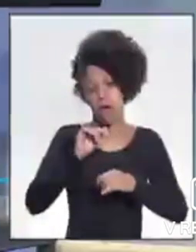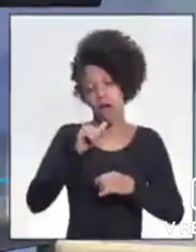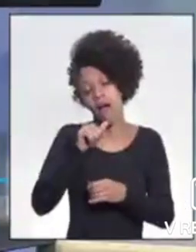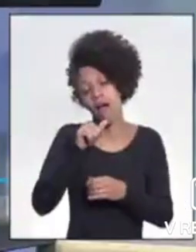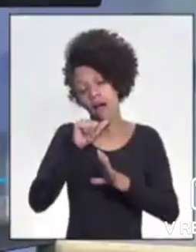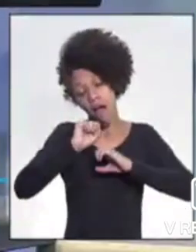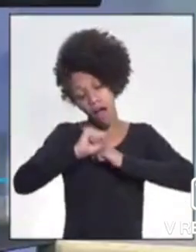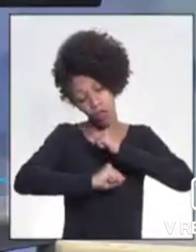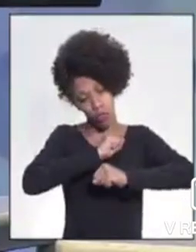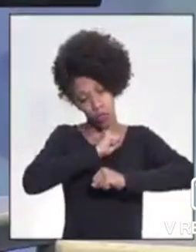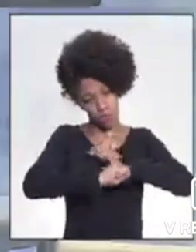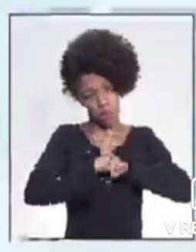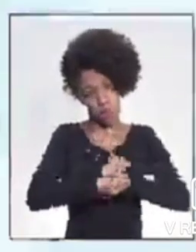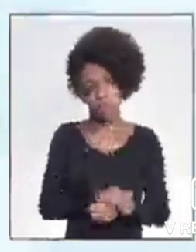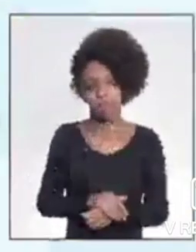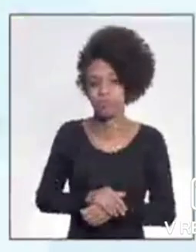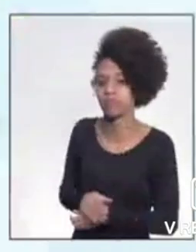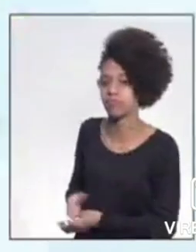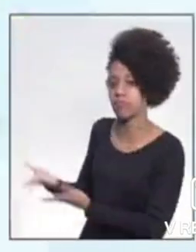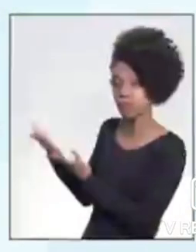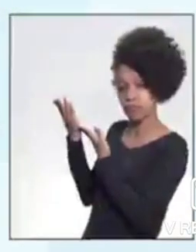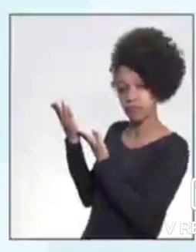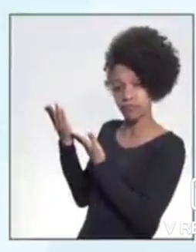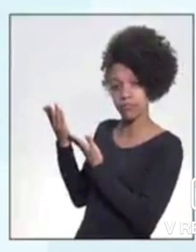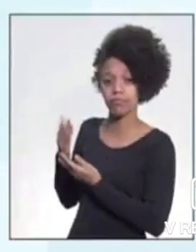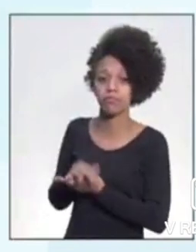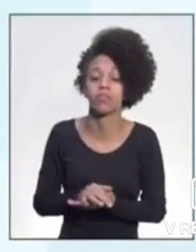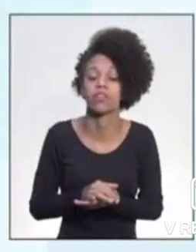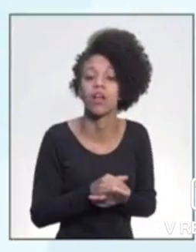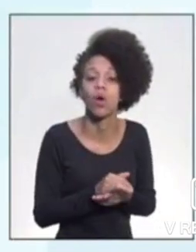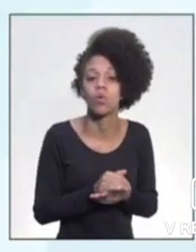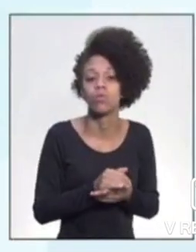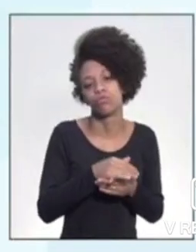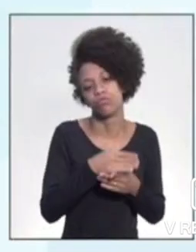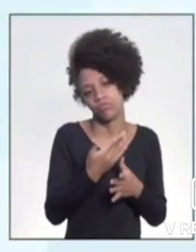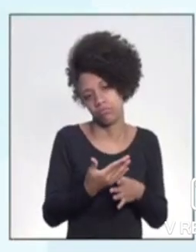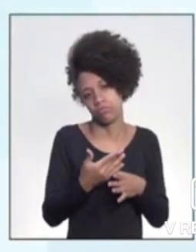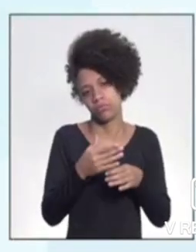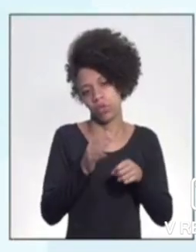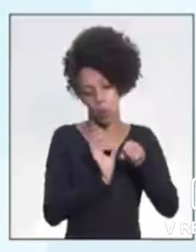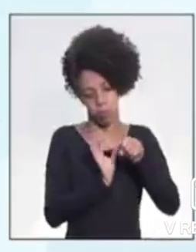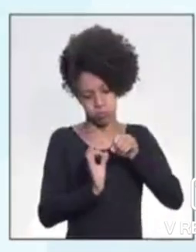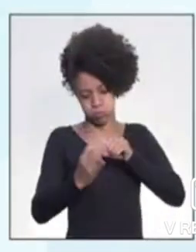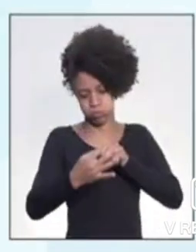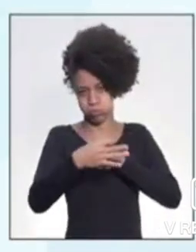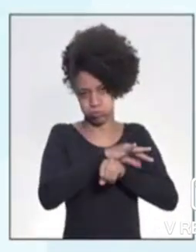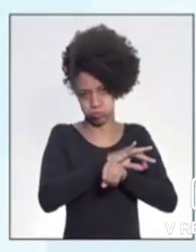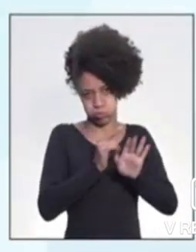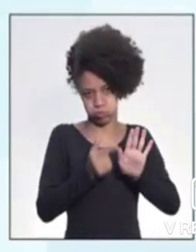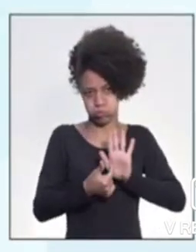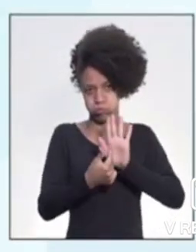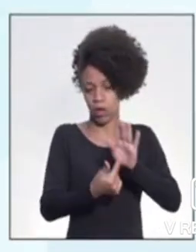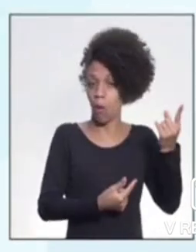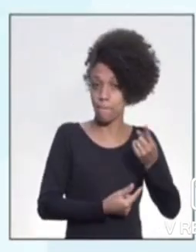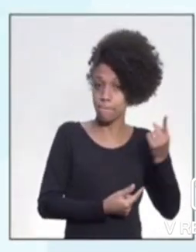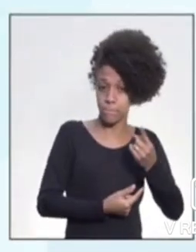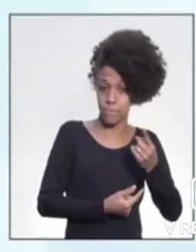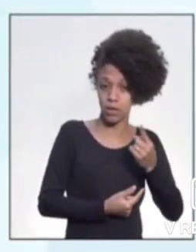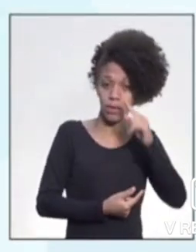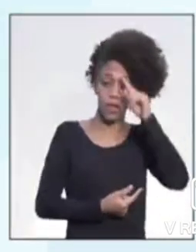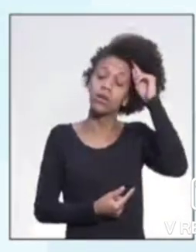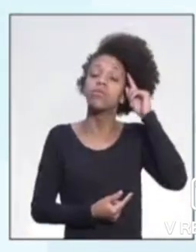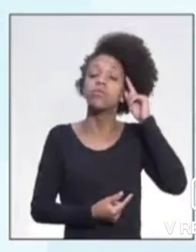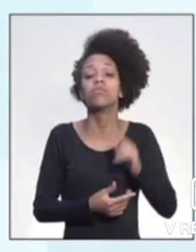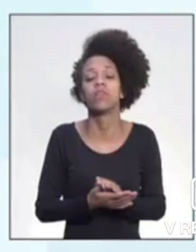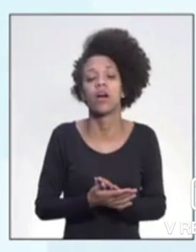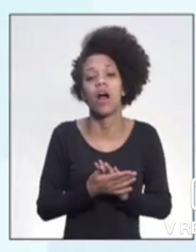tela, vocês têm o modelo de Dalton, né, que não está aí representado, que foi o primeiro a estudar